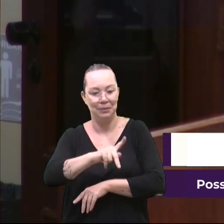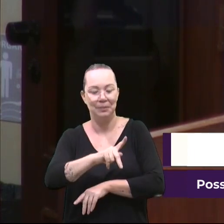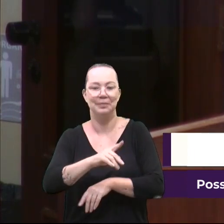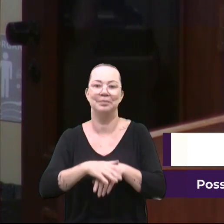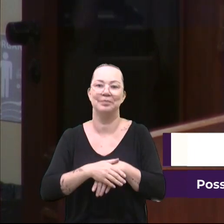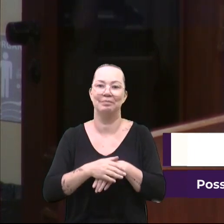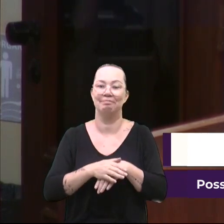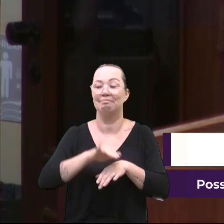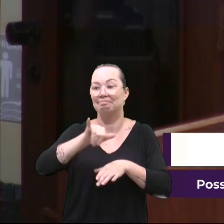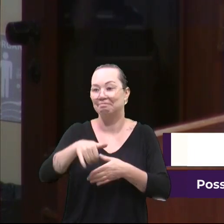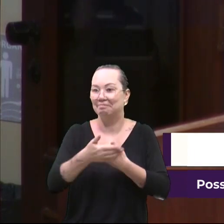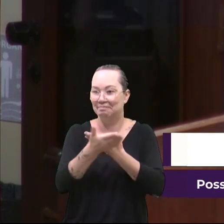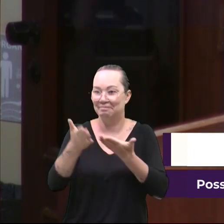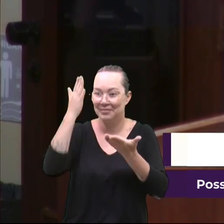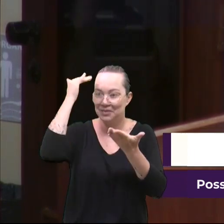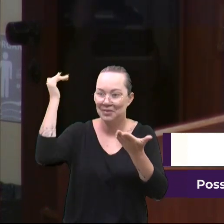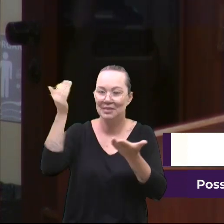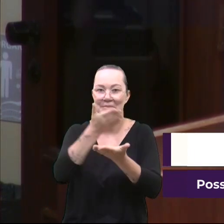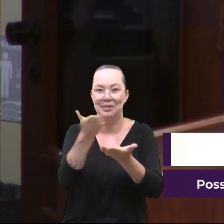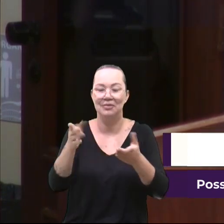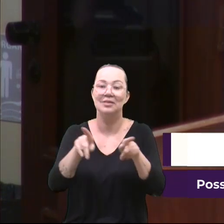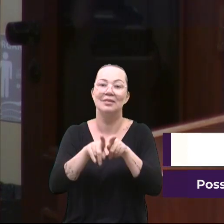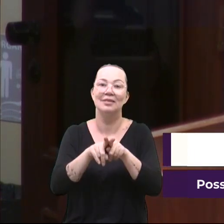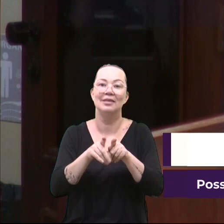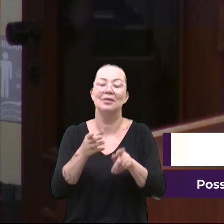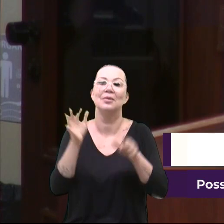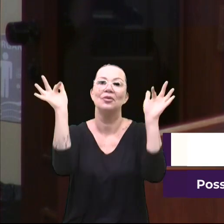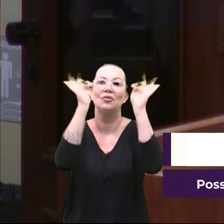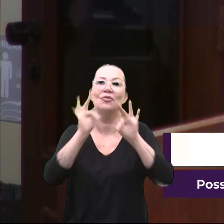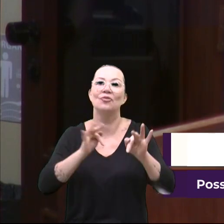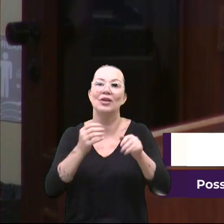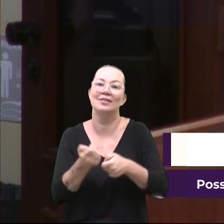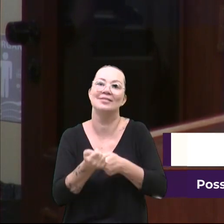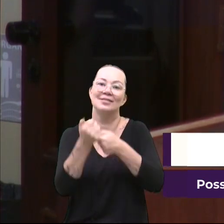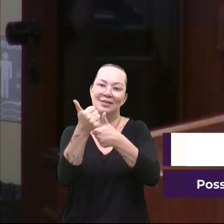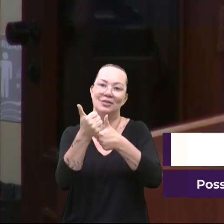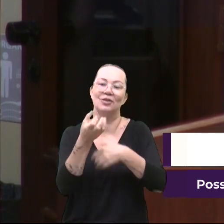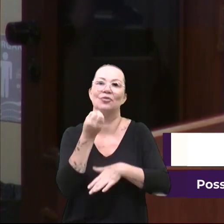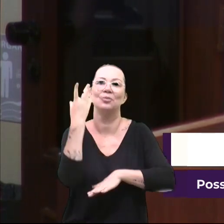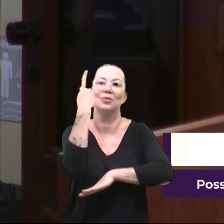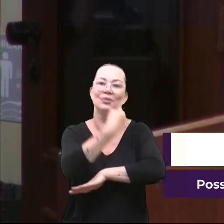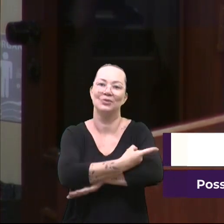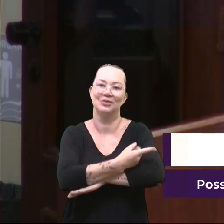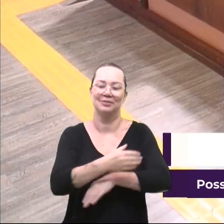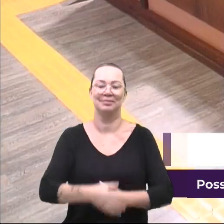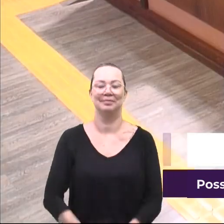um sucesso para esta gestão e desejar um feliz ano novo a todos. Bom dia.